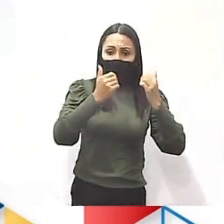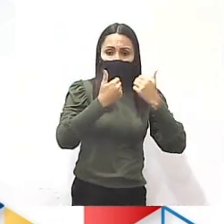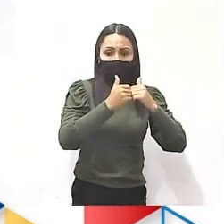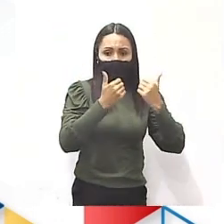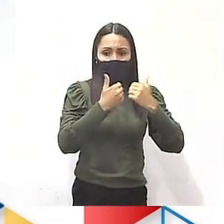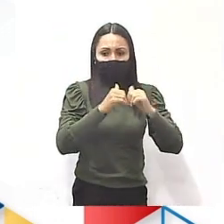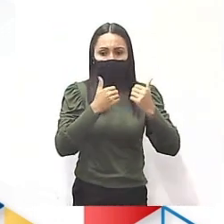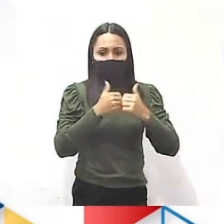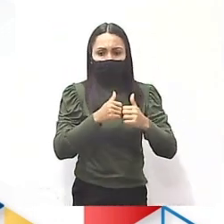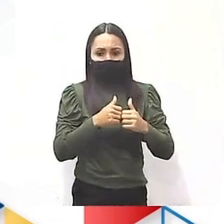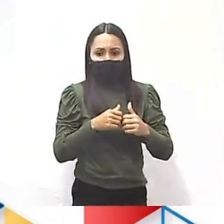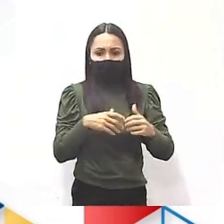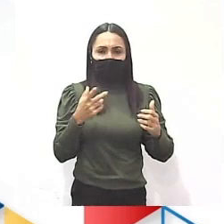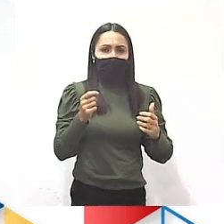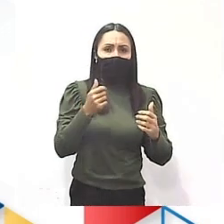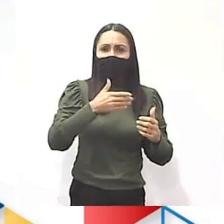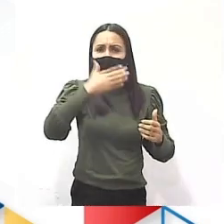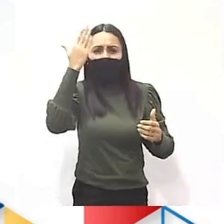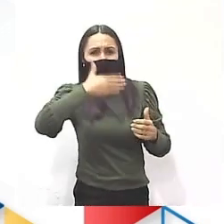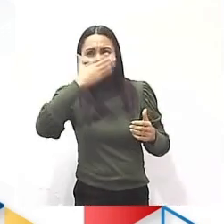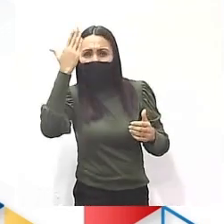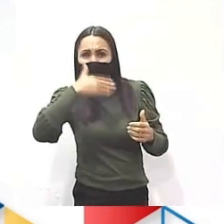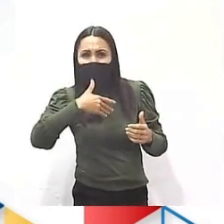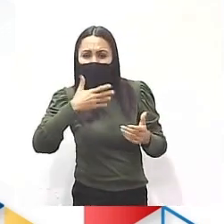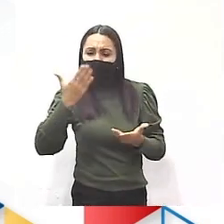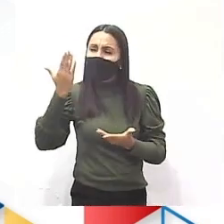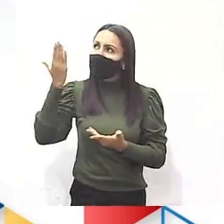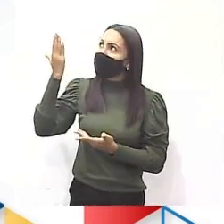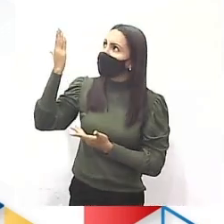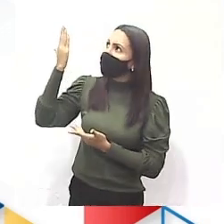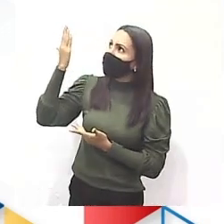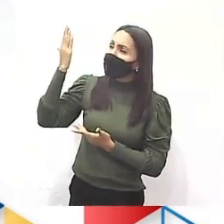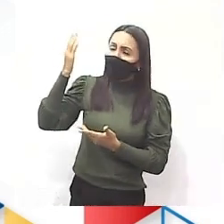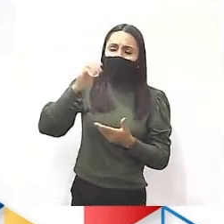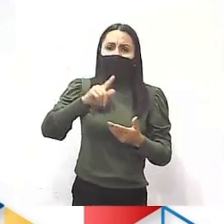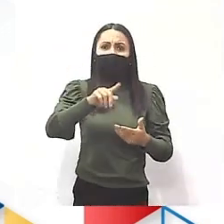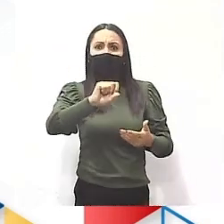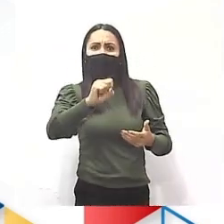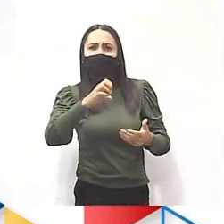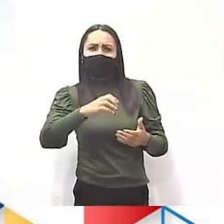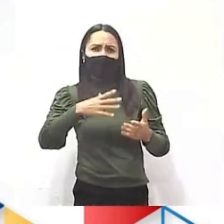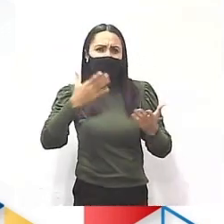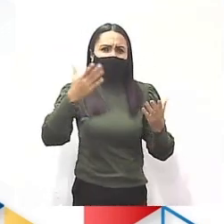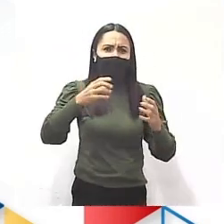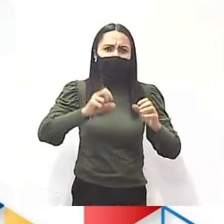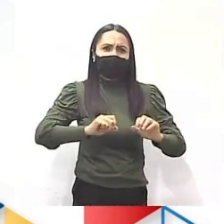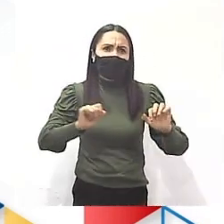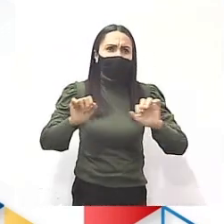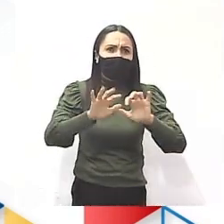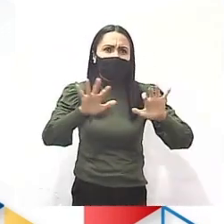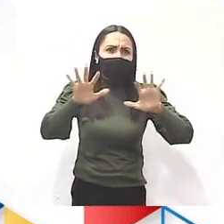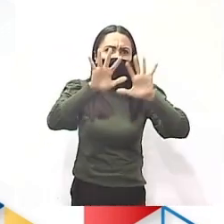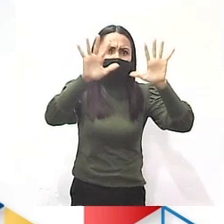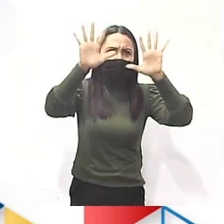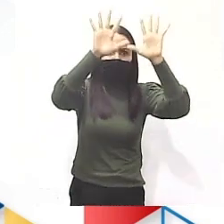que você quase não consegue enxergar direito, porque são tantos gases que estão sendo produzidos,